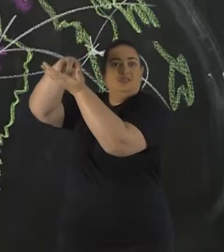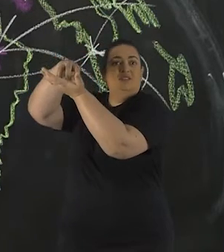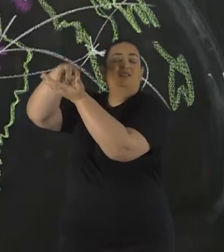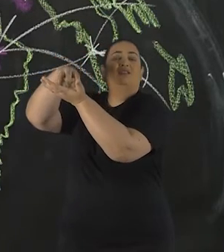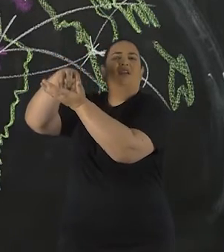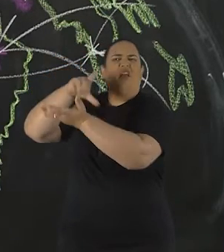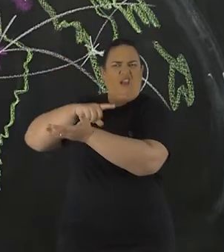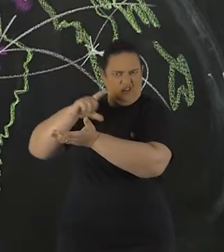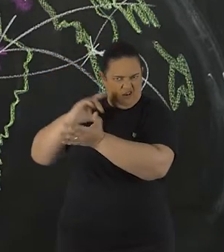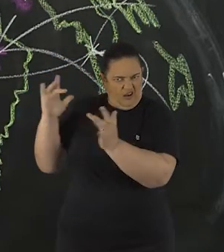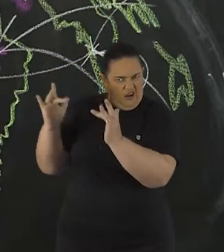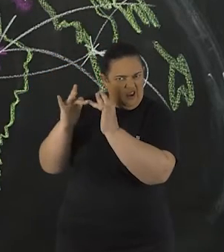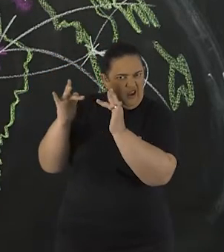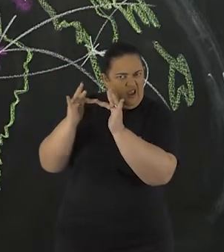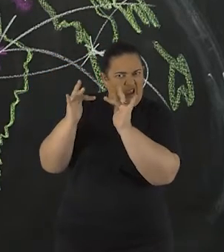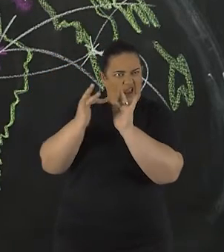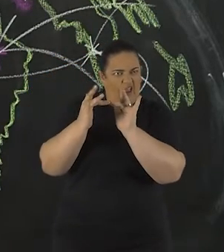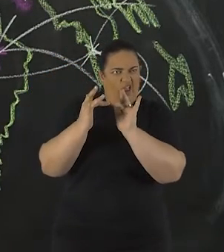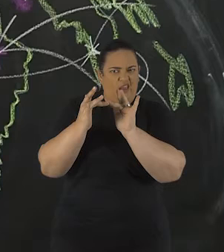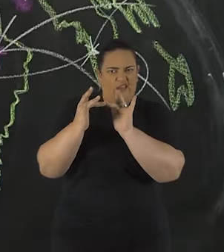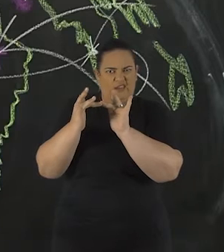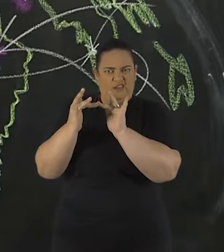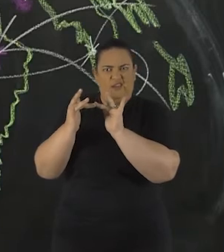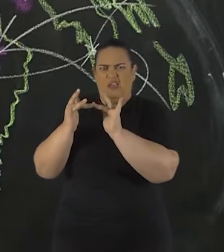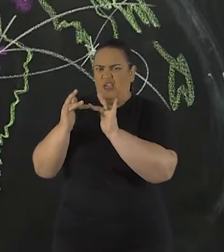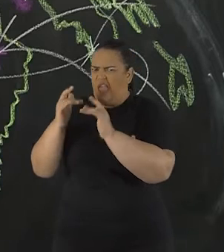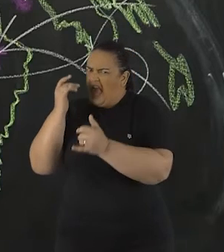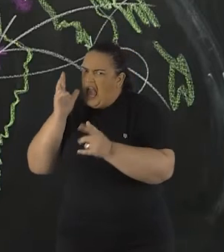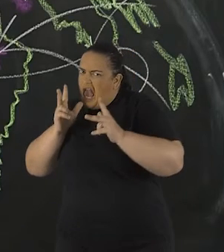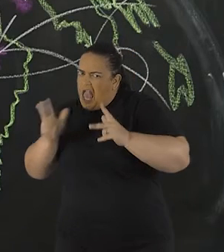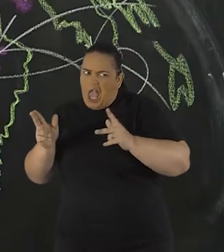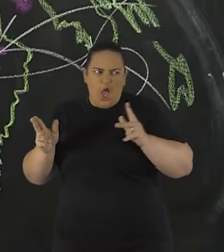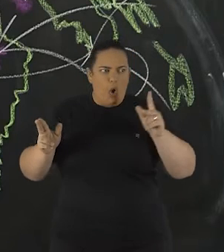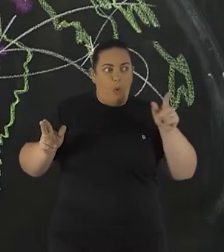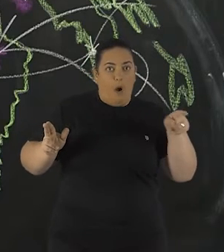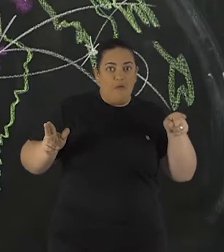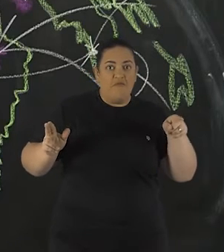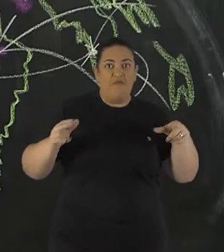mesma conectividade que, por exemplo, uma região